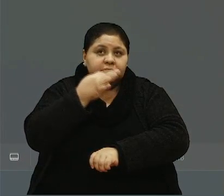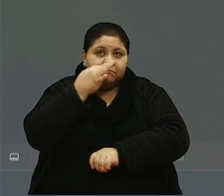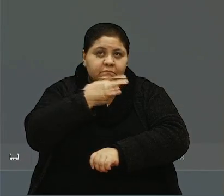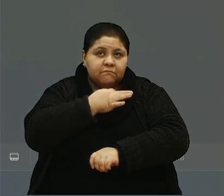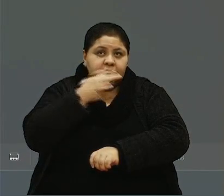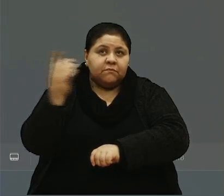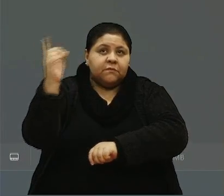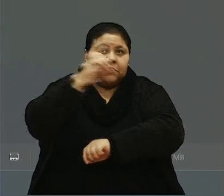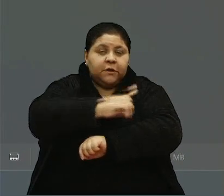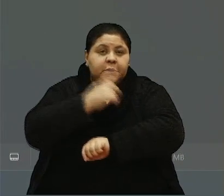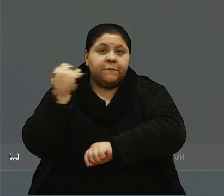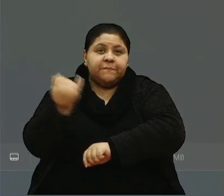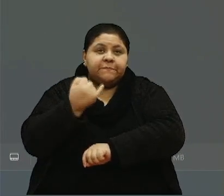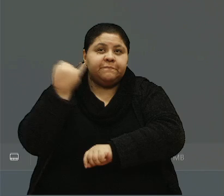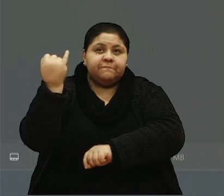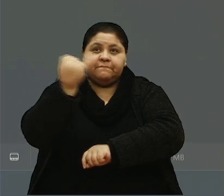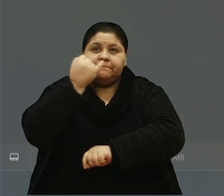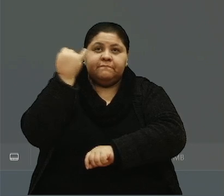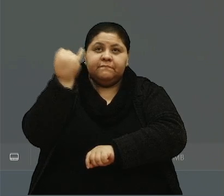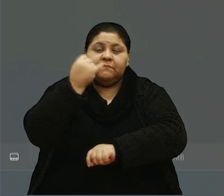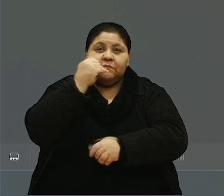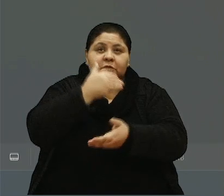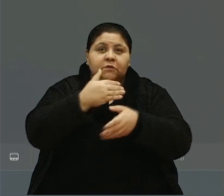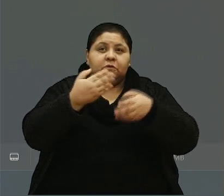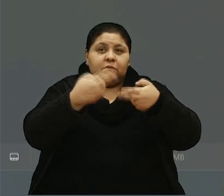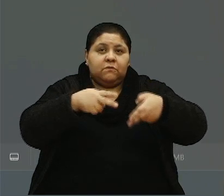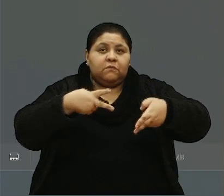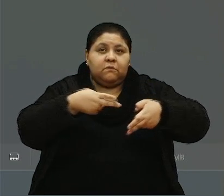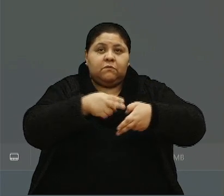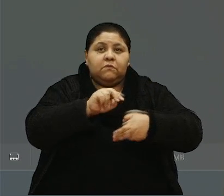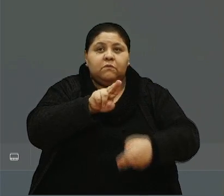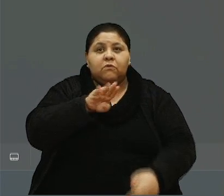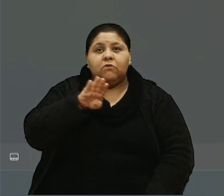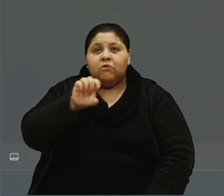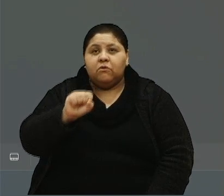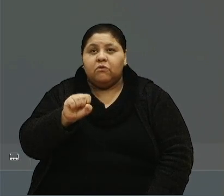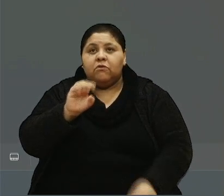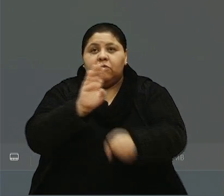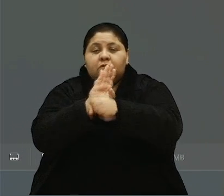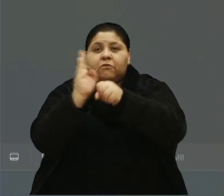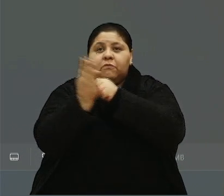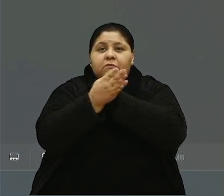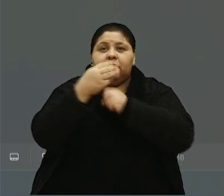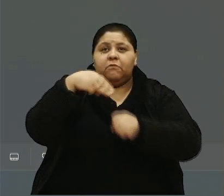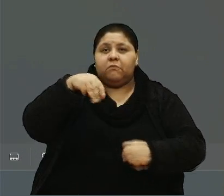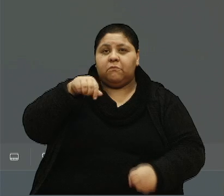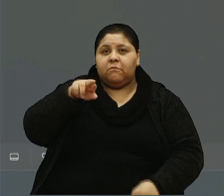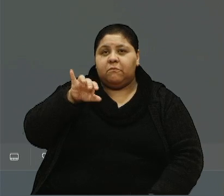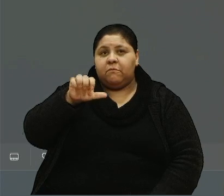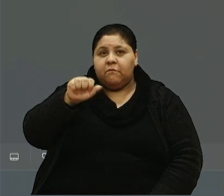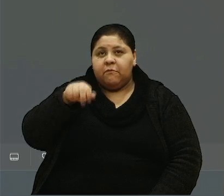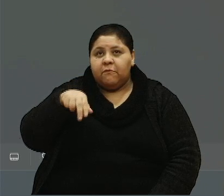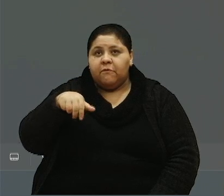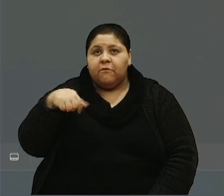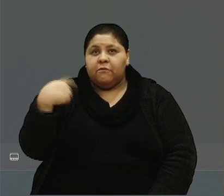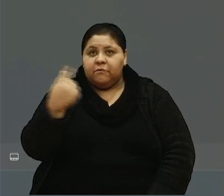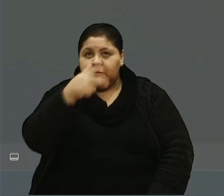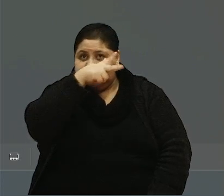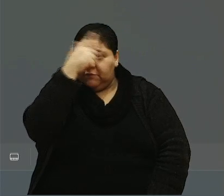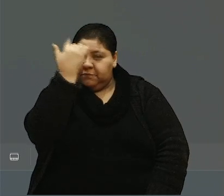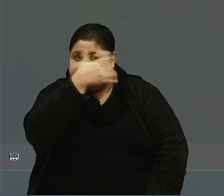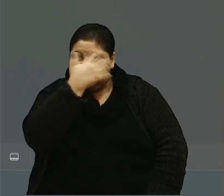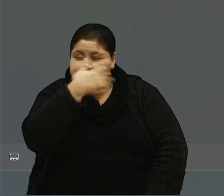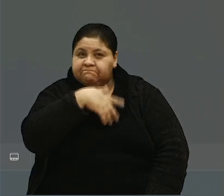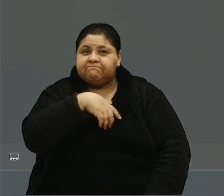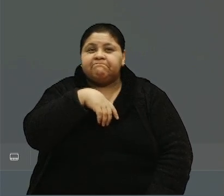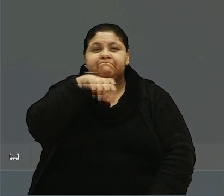data muito importante, que é a reinauguração da Unidade Básica de Saúde UBS aqui do bairro Mariana. Né, nosso prefeito Agiló? Isso aí,